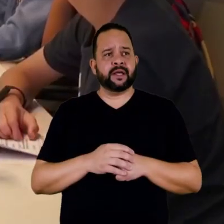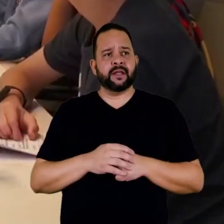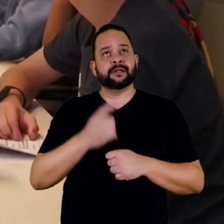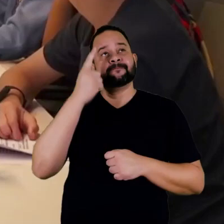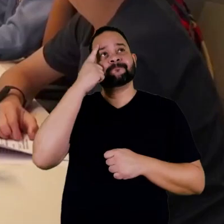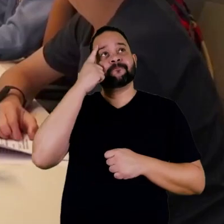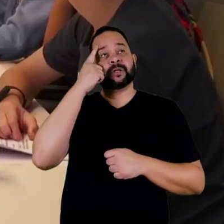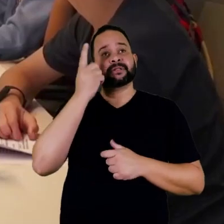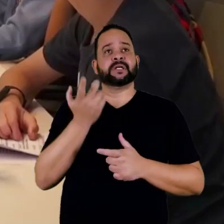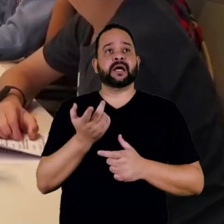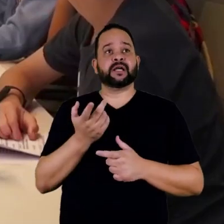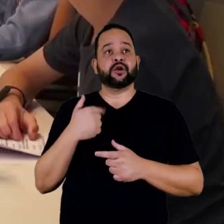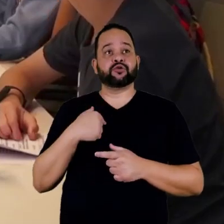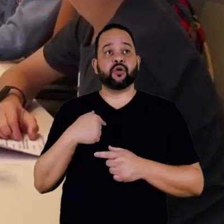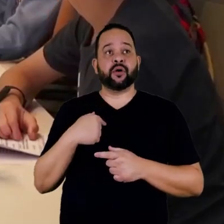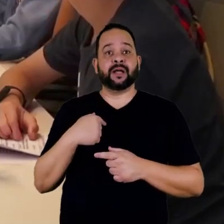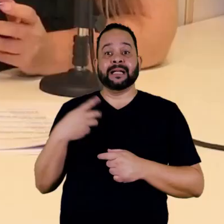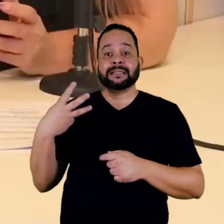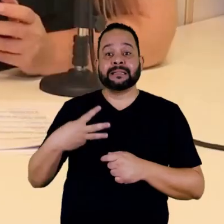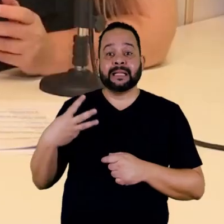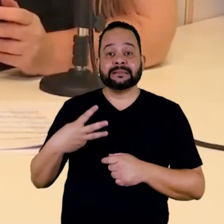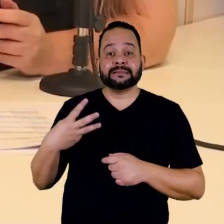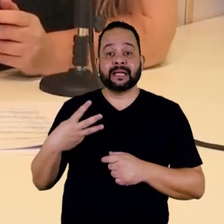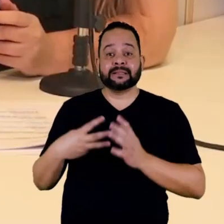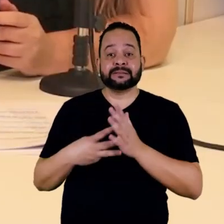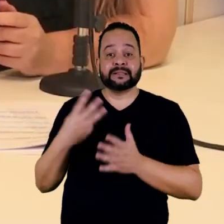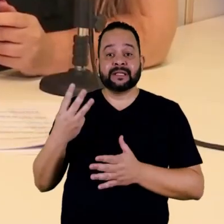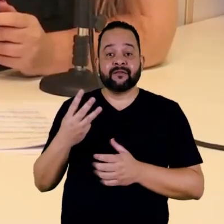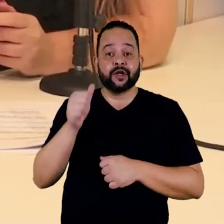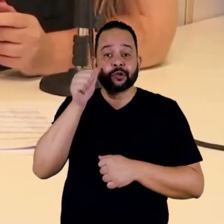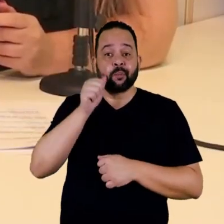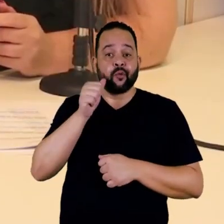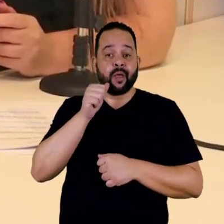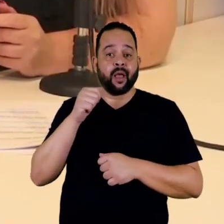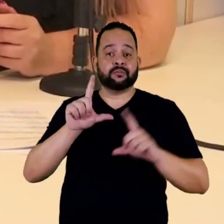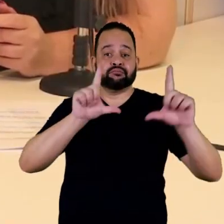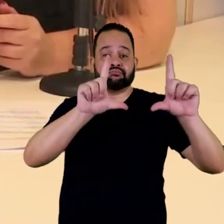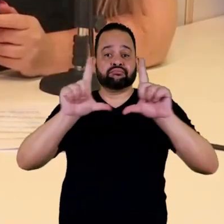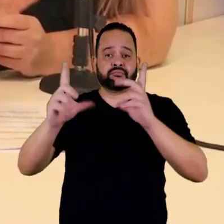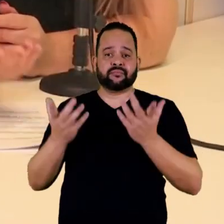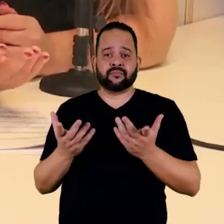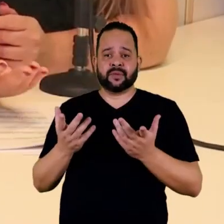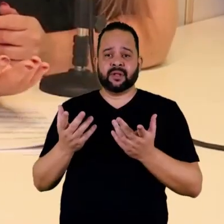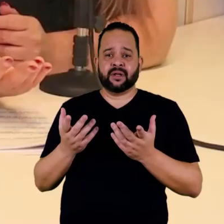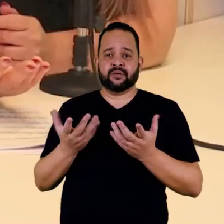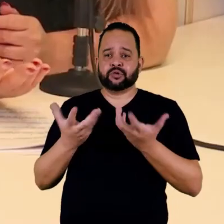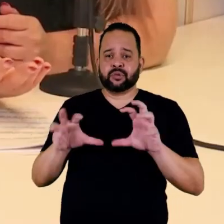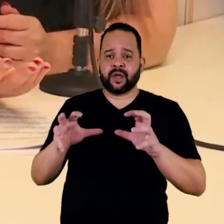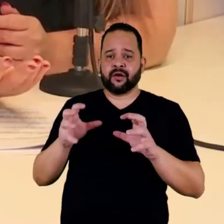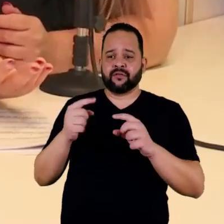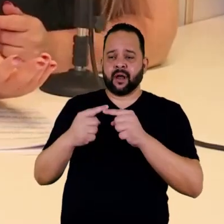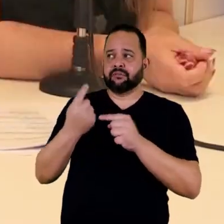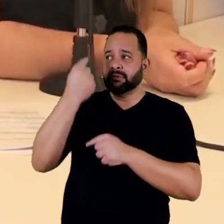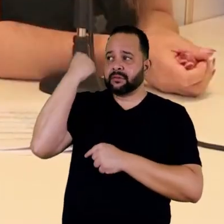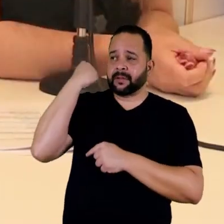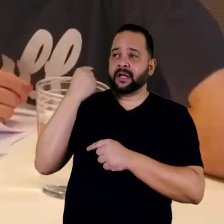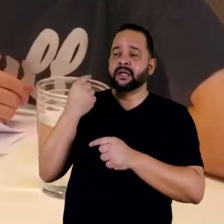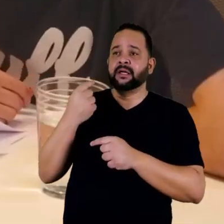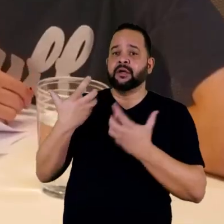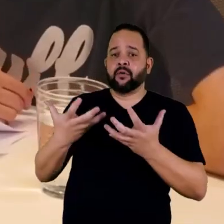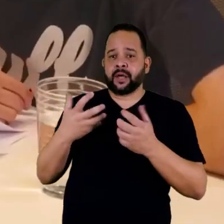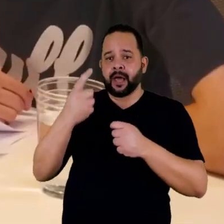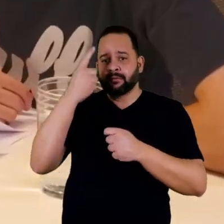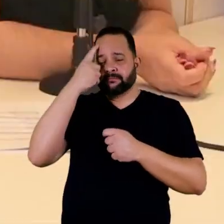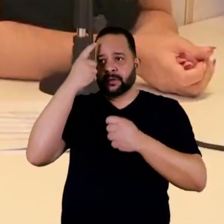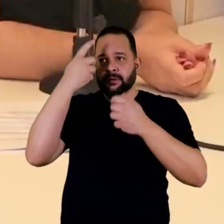que você teve eu sou a terceira mulher muito mais do que olhar para trás então o que que eu posso fazer pr pra frente e